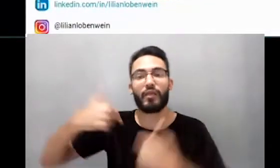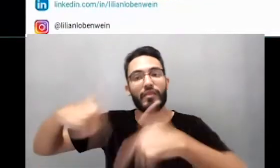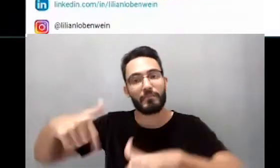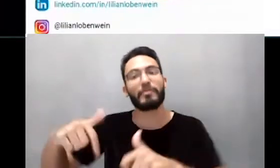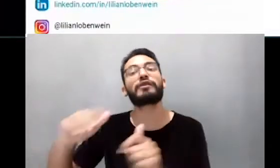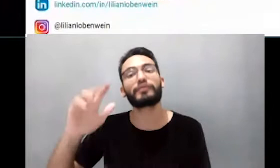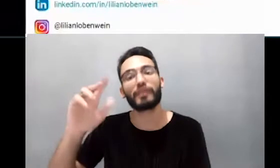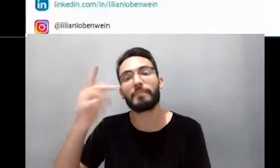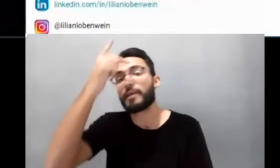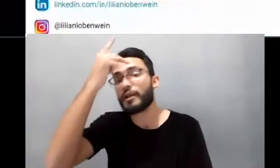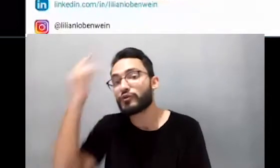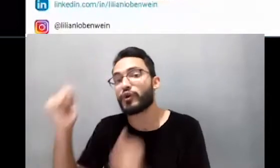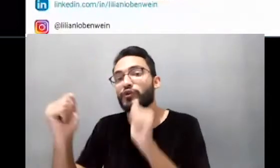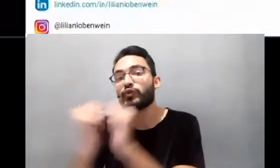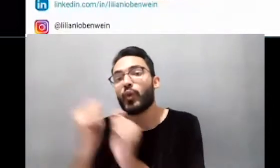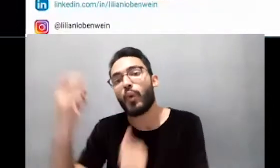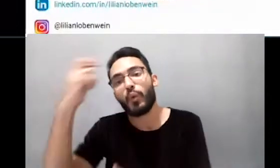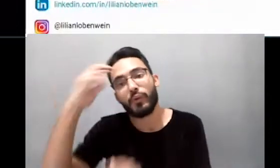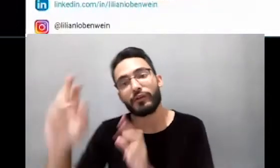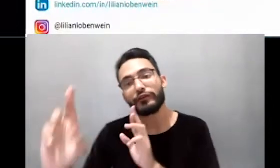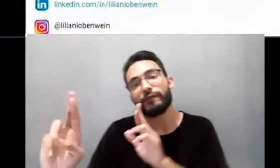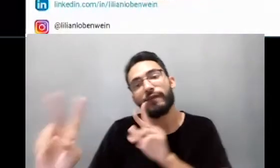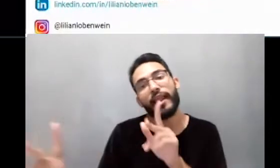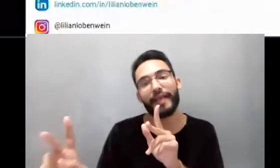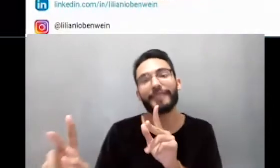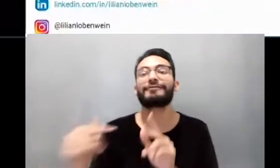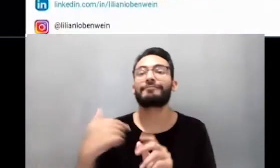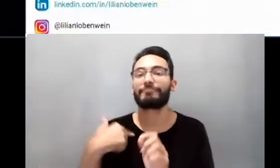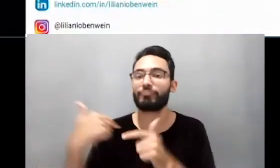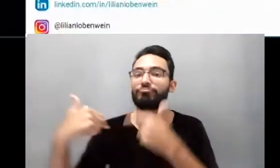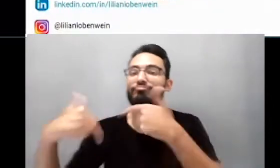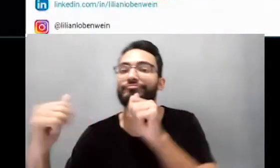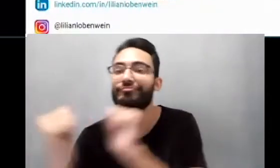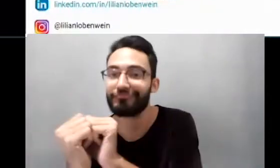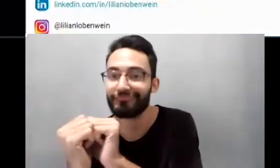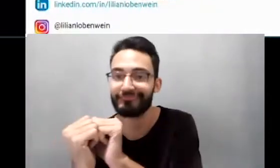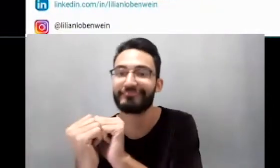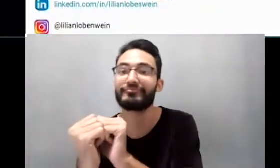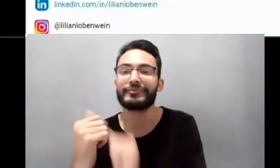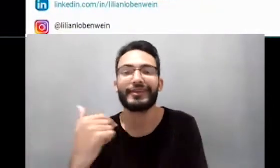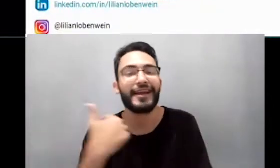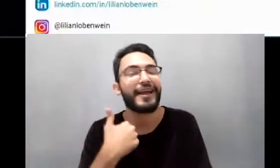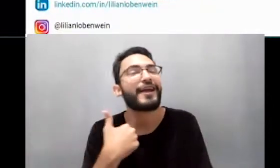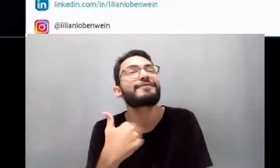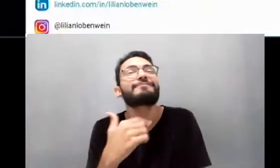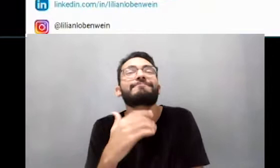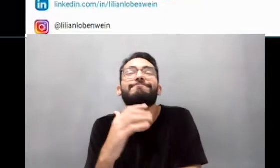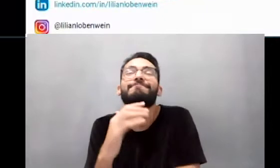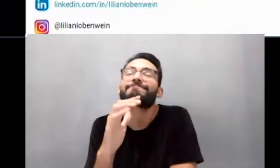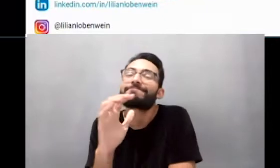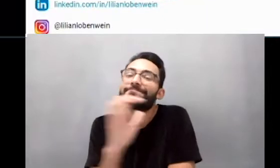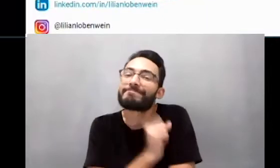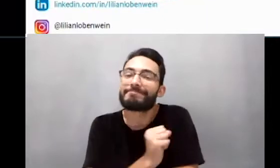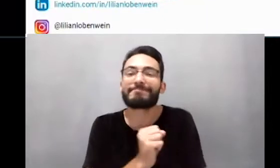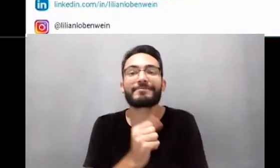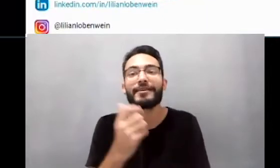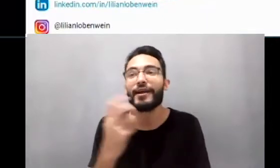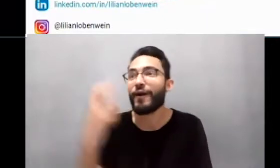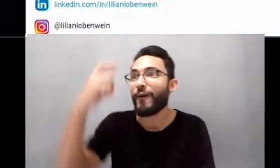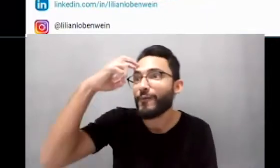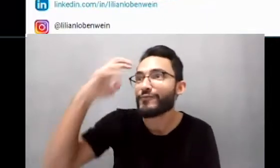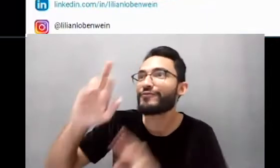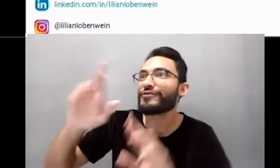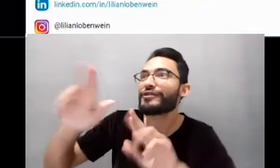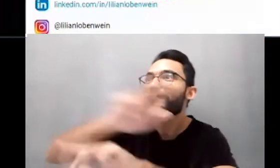de culturas diferentes. E eu sempre curti muito esse movimento de conhecer culturas